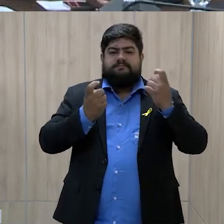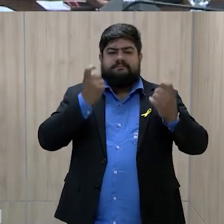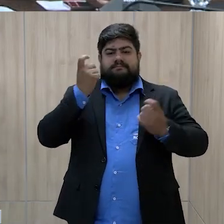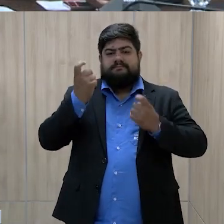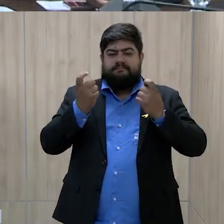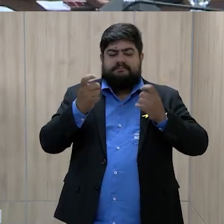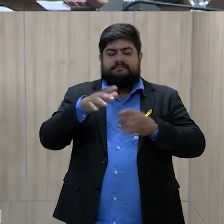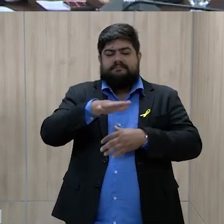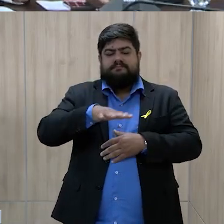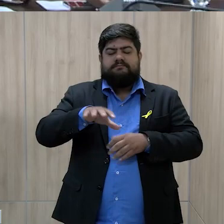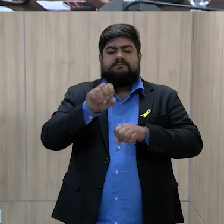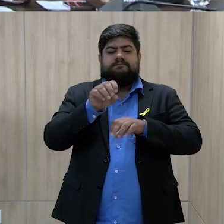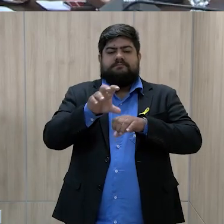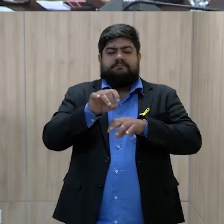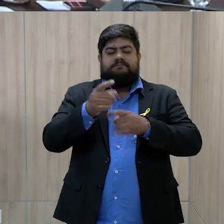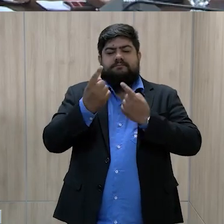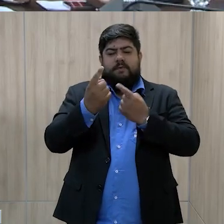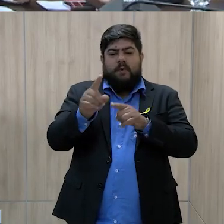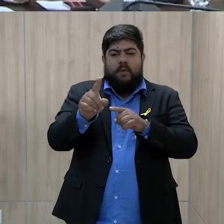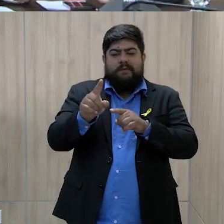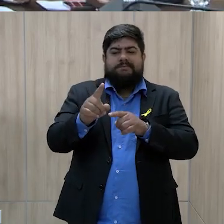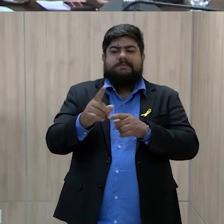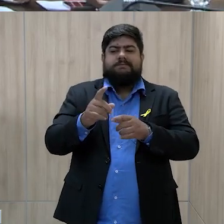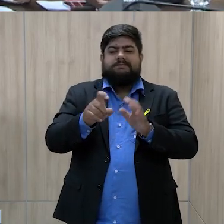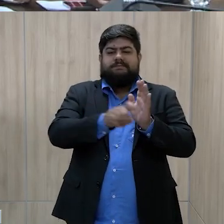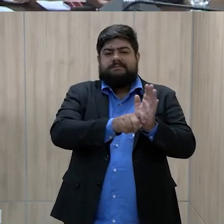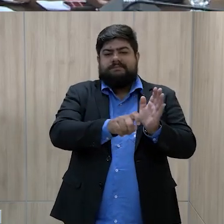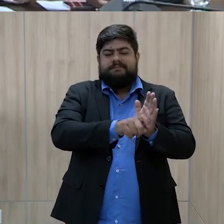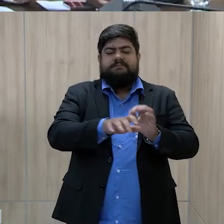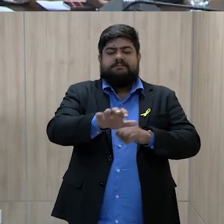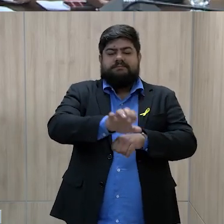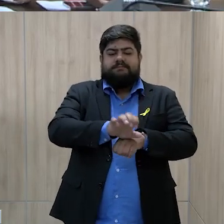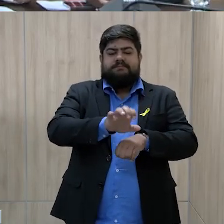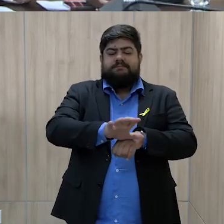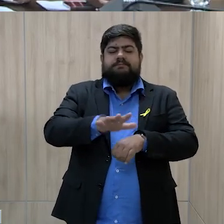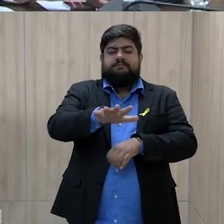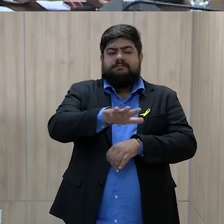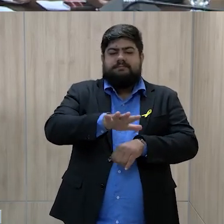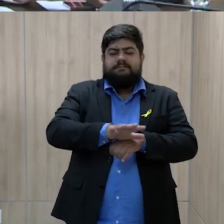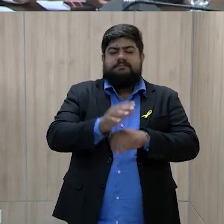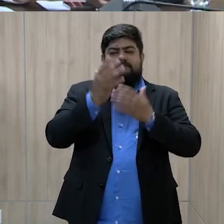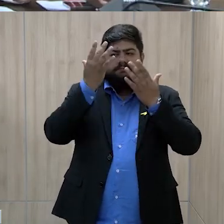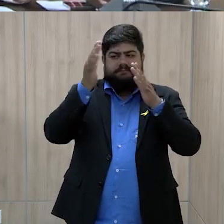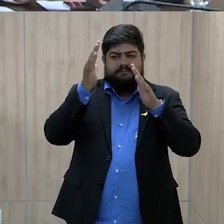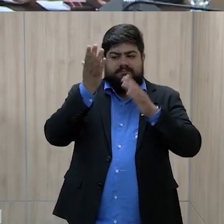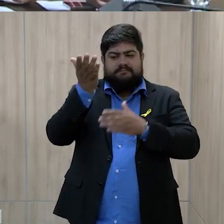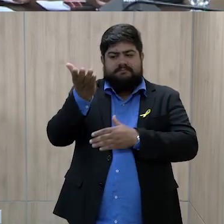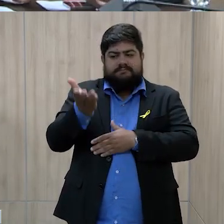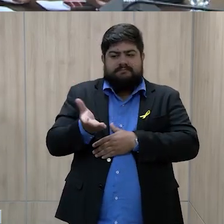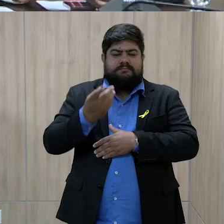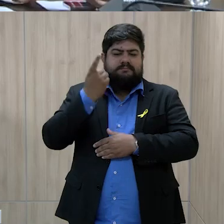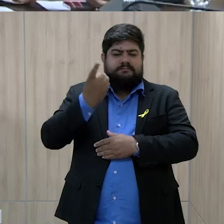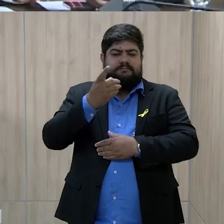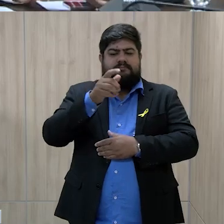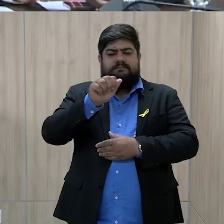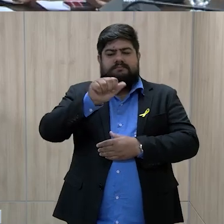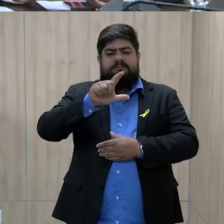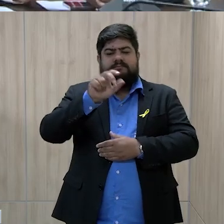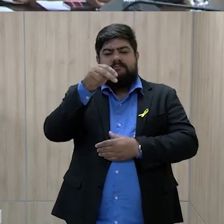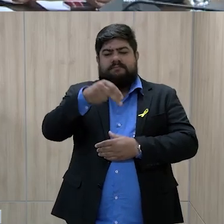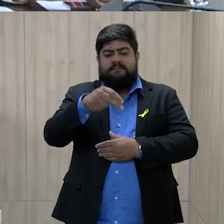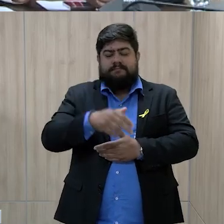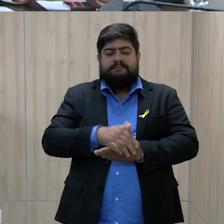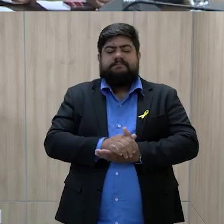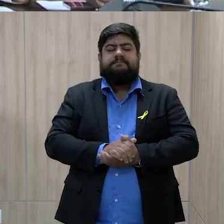se preocupar no tocante educação entre drogas em nosso estado que tem assolada e inúmeras famílias parabenizo Deputado